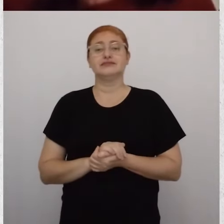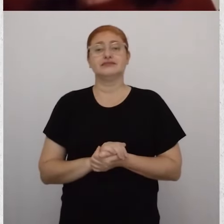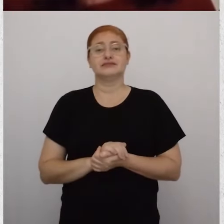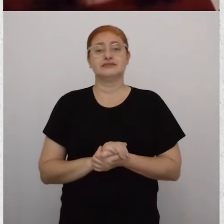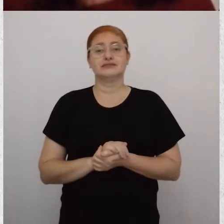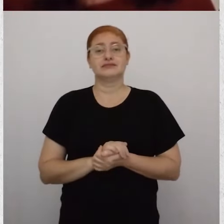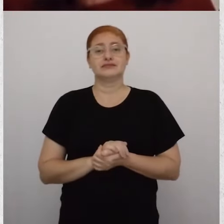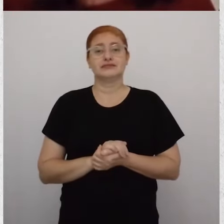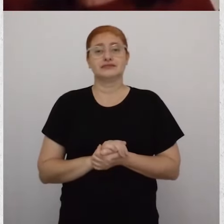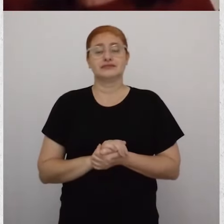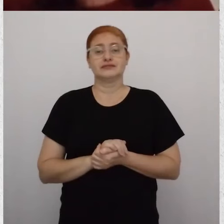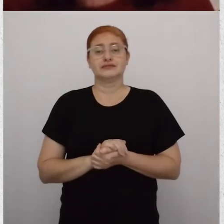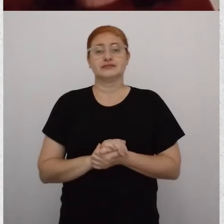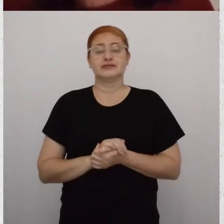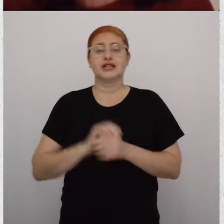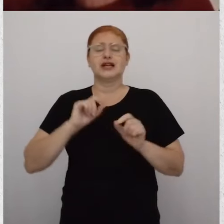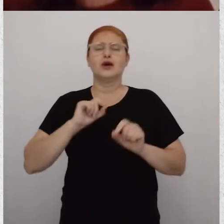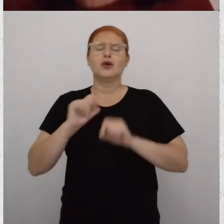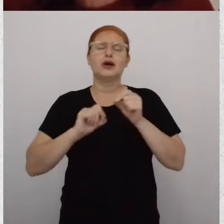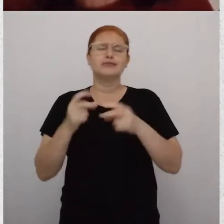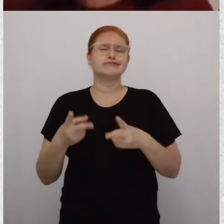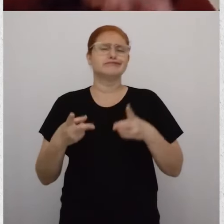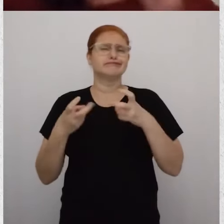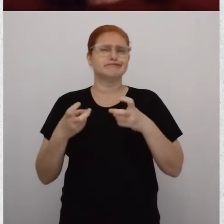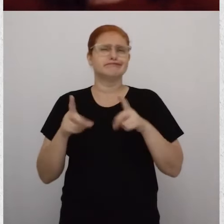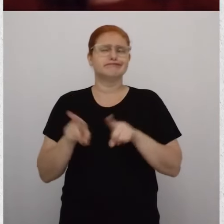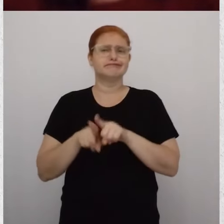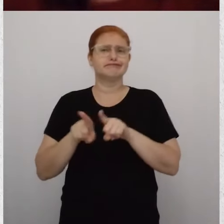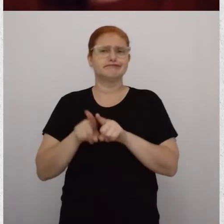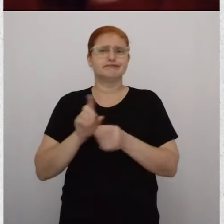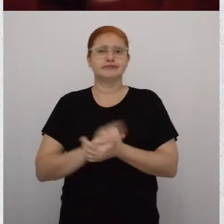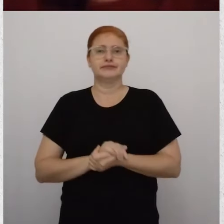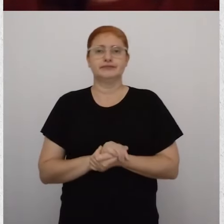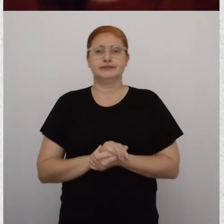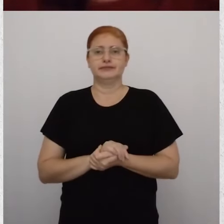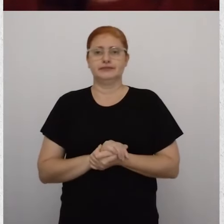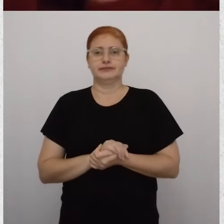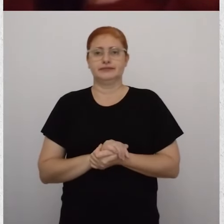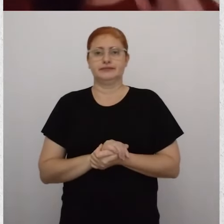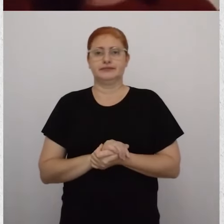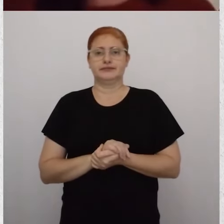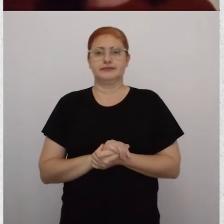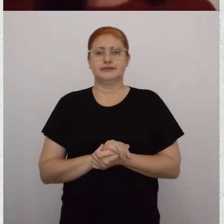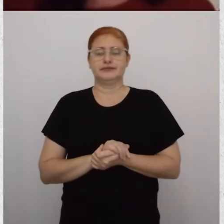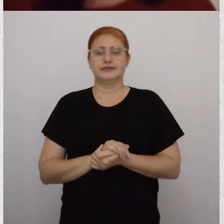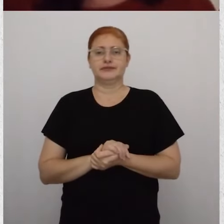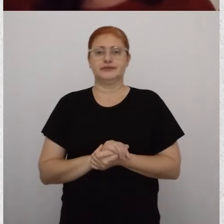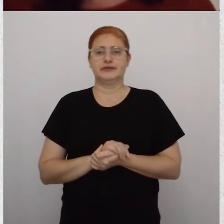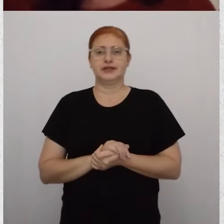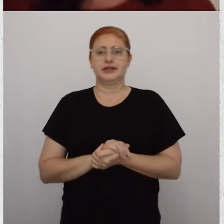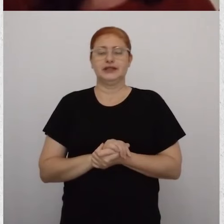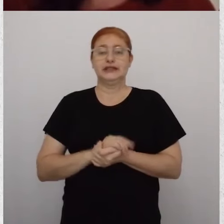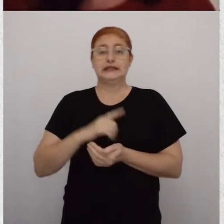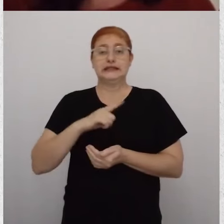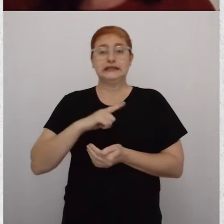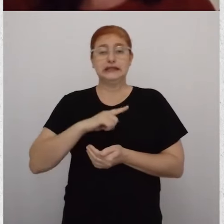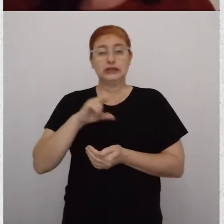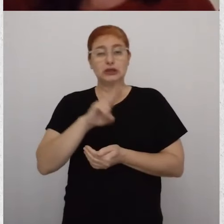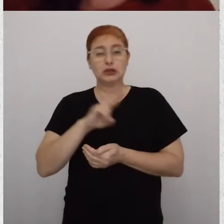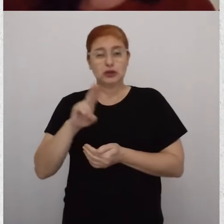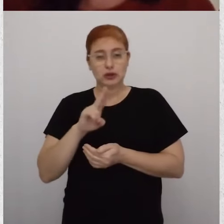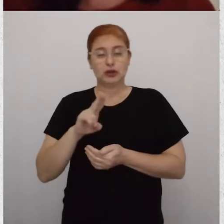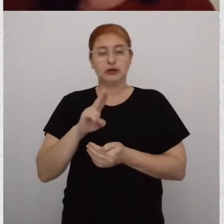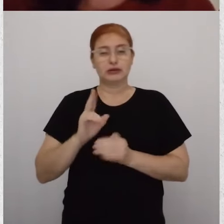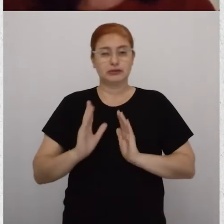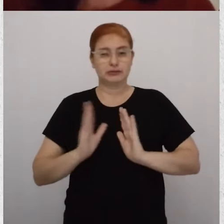aí, o que eu percebo um pouco, assim, é que eu dou o nome desse ciclo do